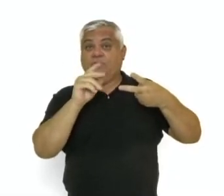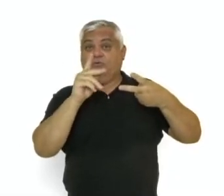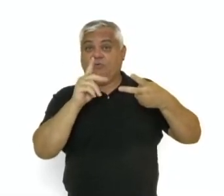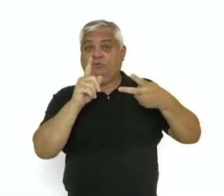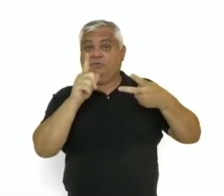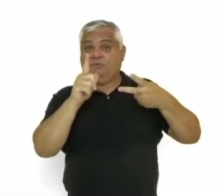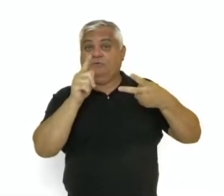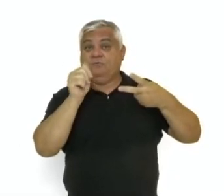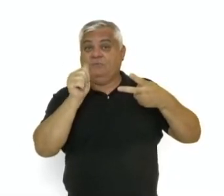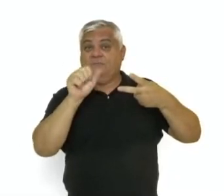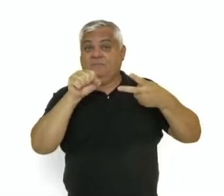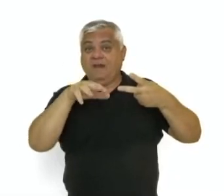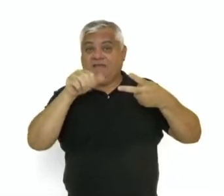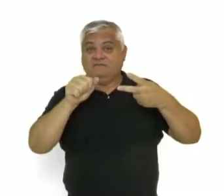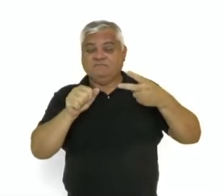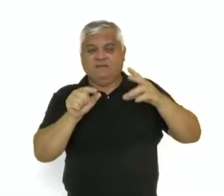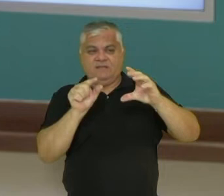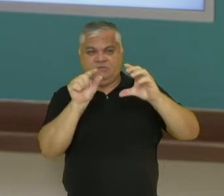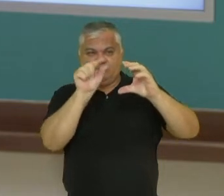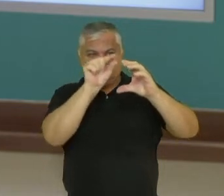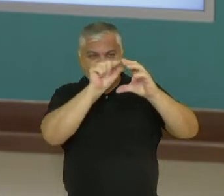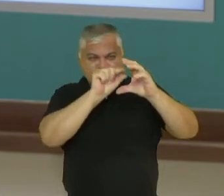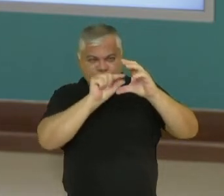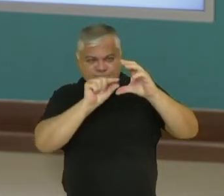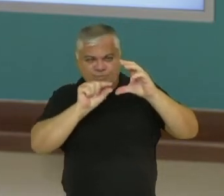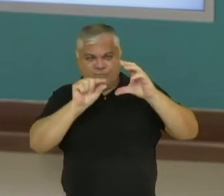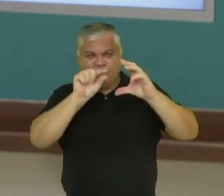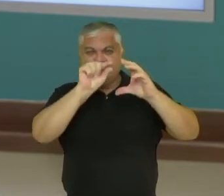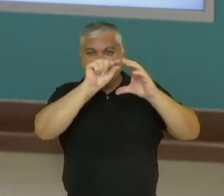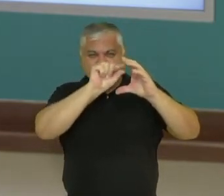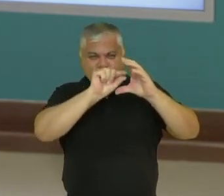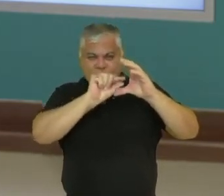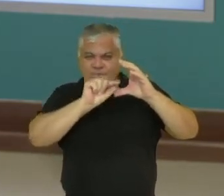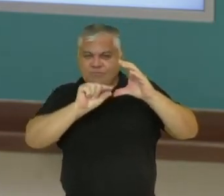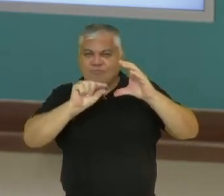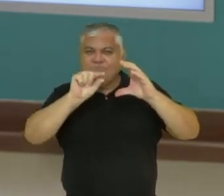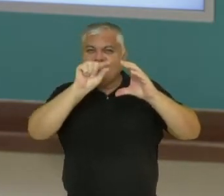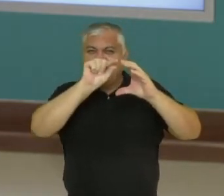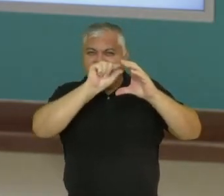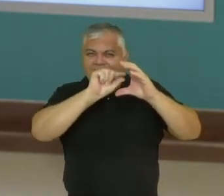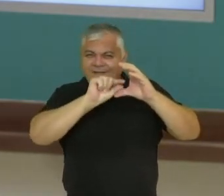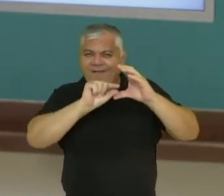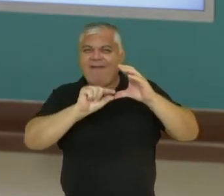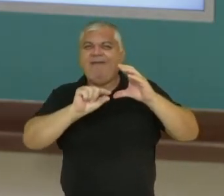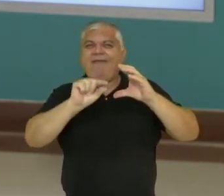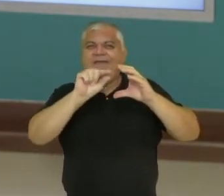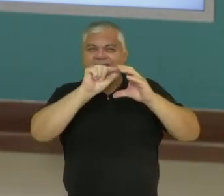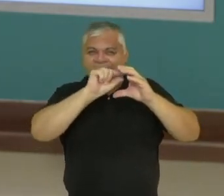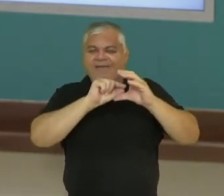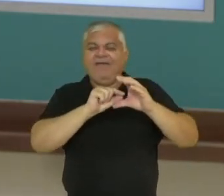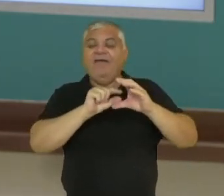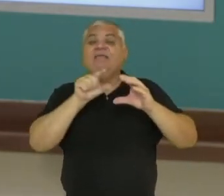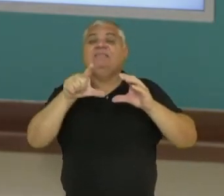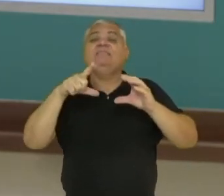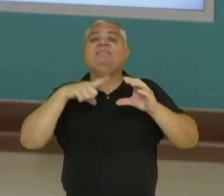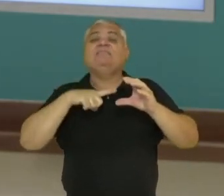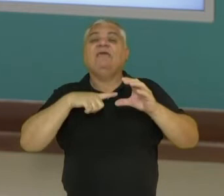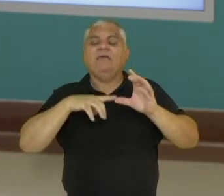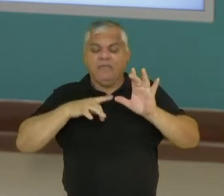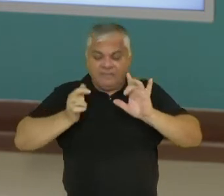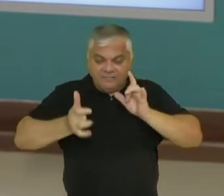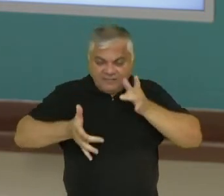bem próxima ali da membrana plasmática, que está ali entre a membrana e o núcleo, é nele que se encontram